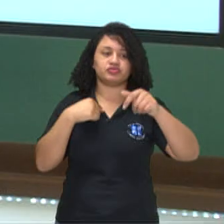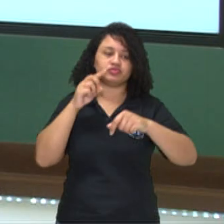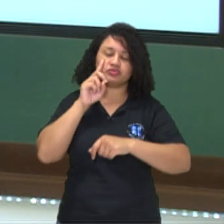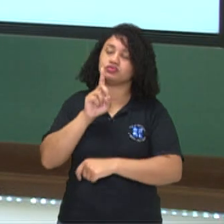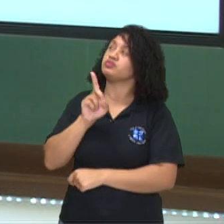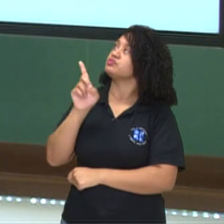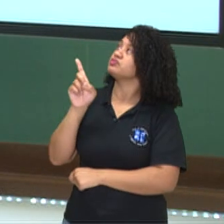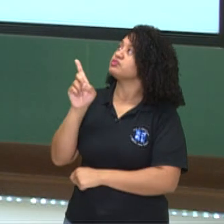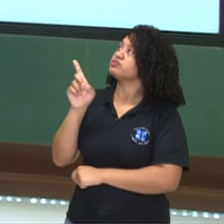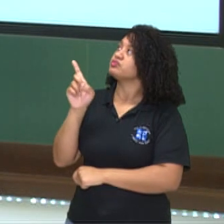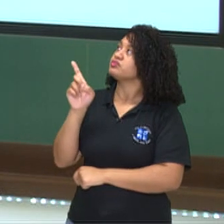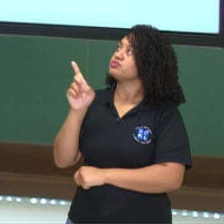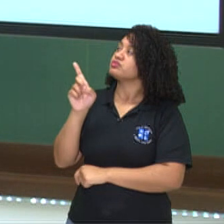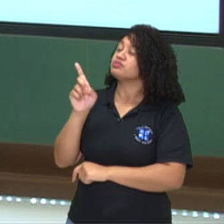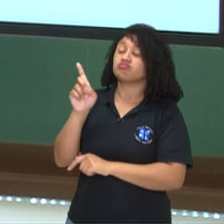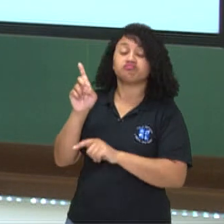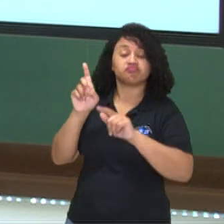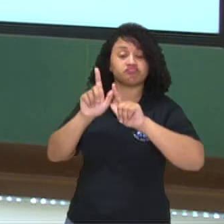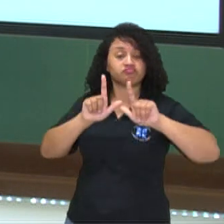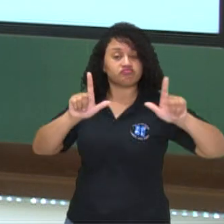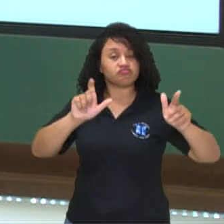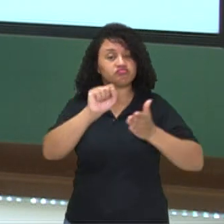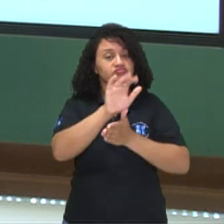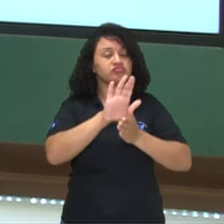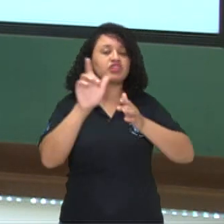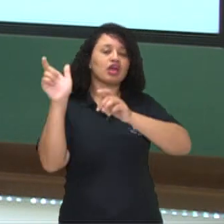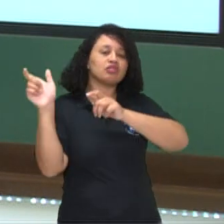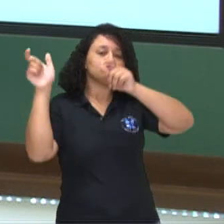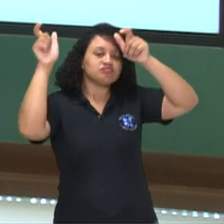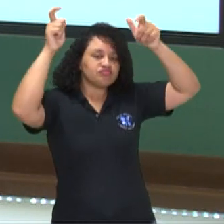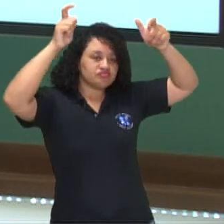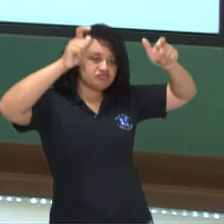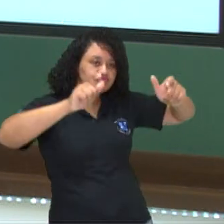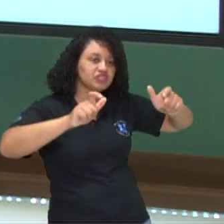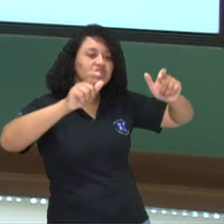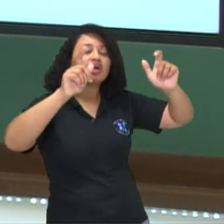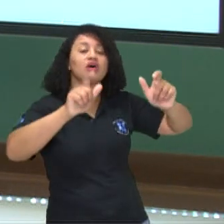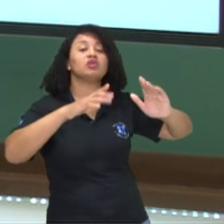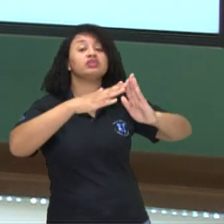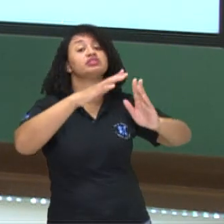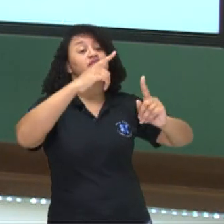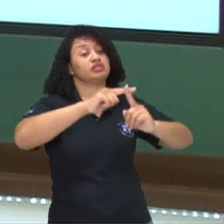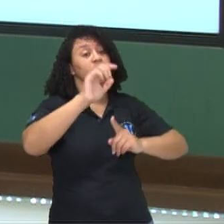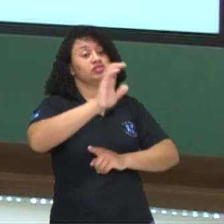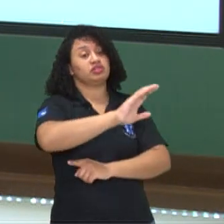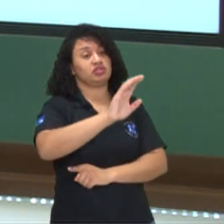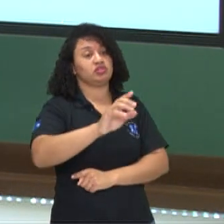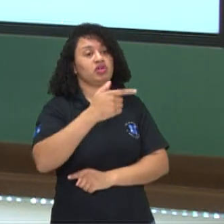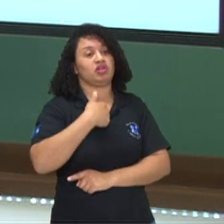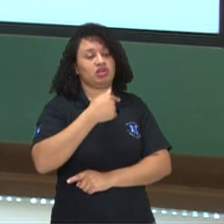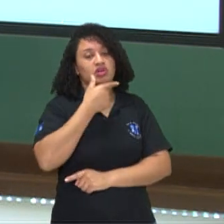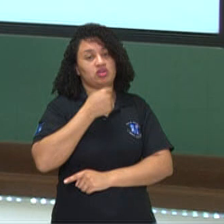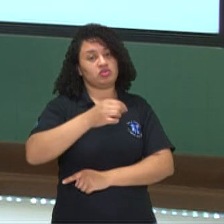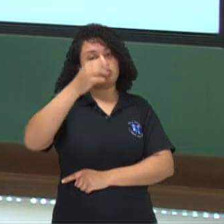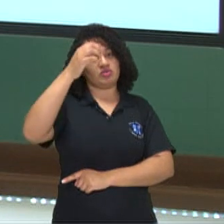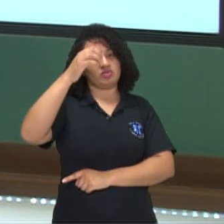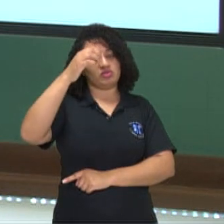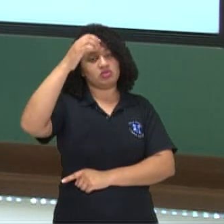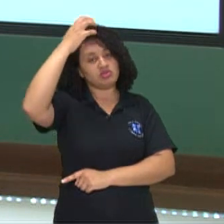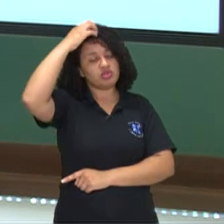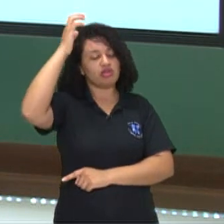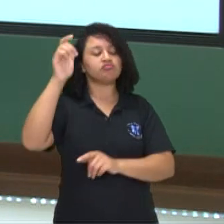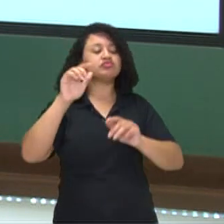foi, né, sagrado, ele foi coroado na Igreja Católica, né? Os reis eles eram coroados,